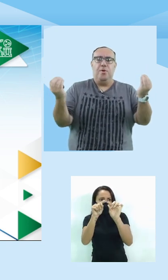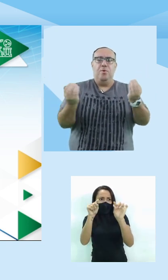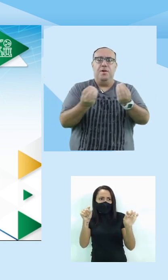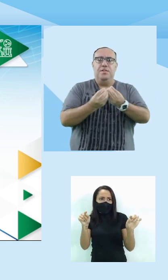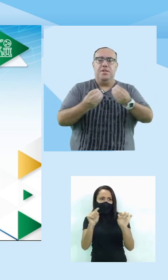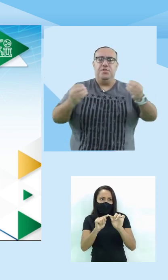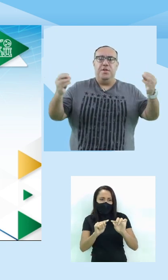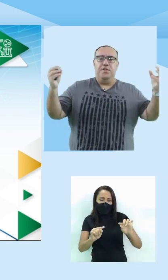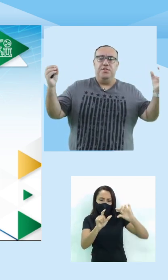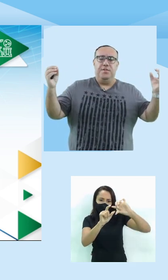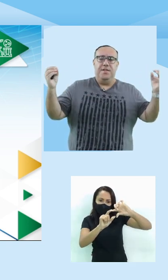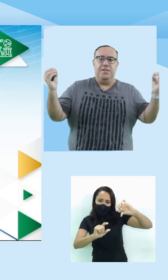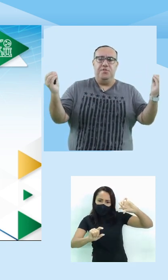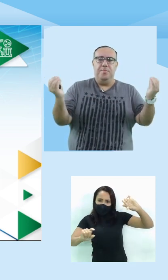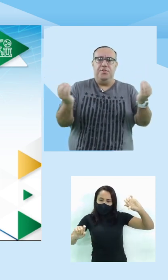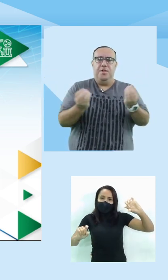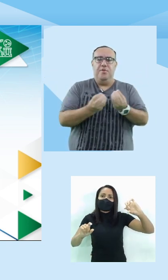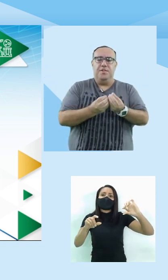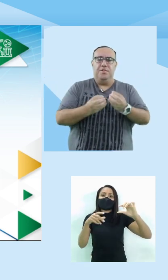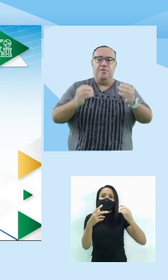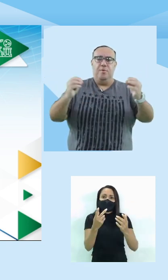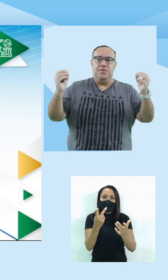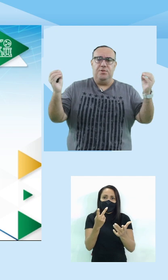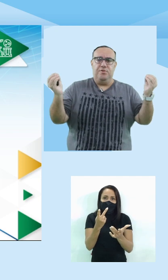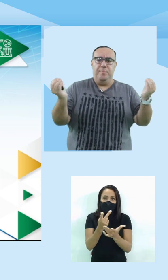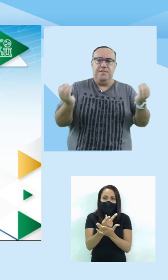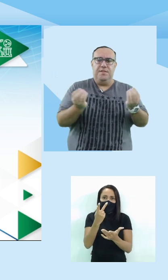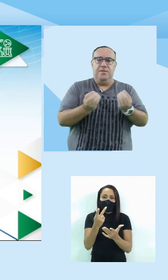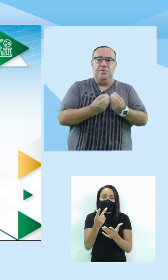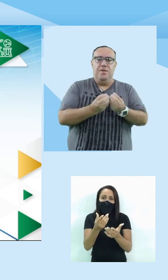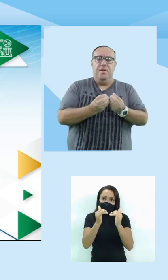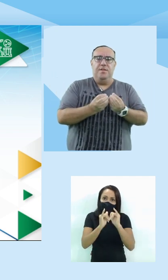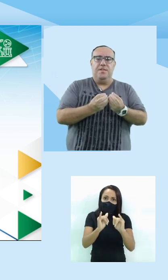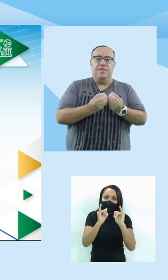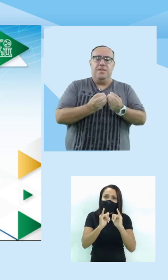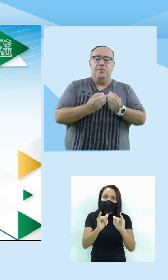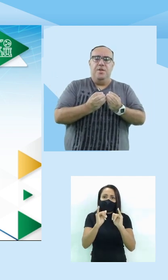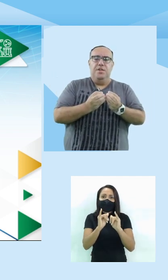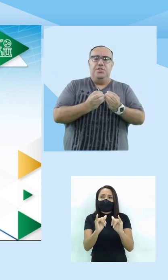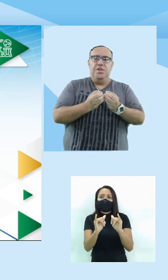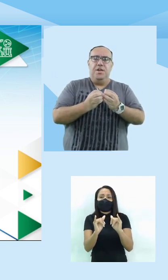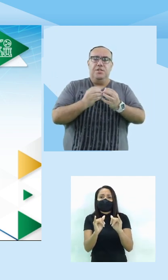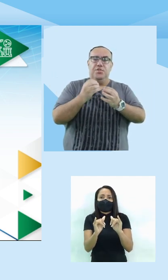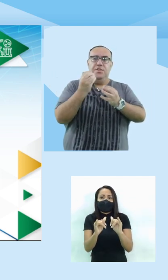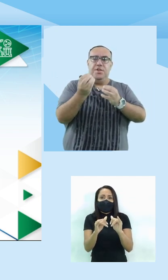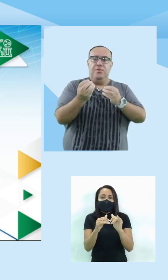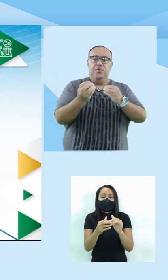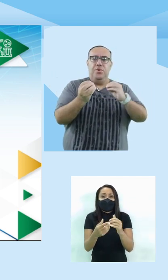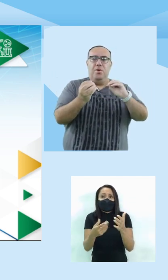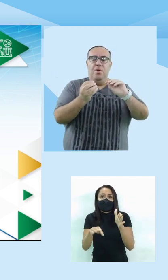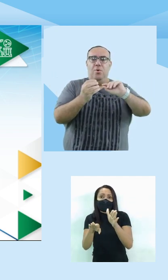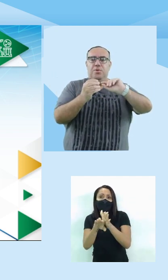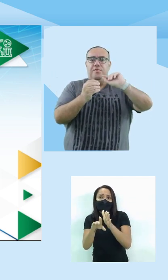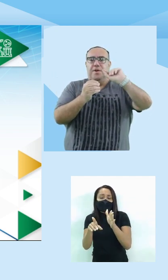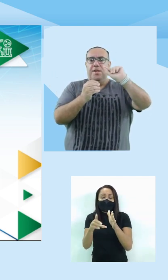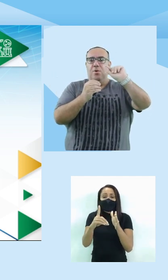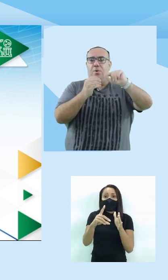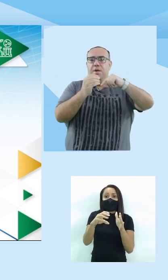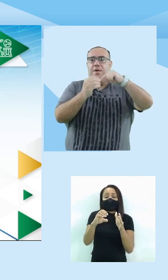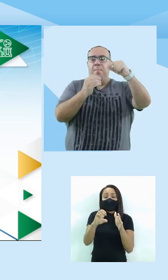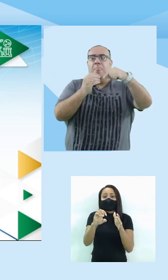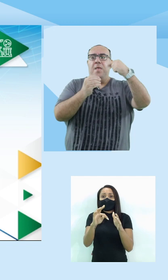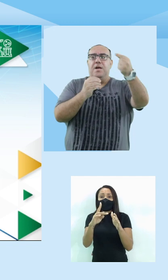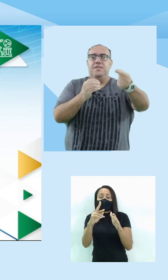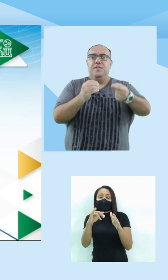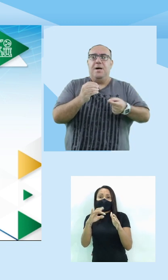se prolongando através dessas fibras nervosas, as informações vão passando, tá certo? Chegando aos detritos, onde vai